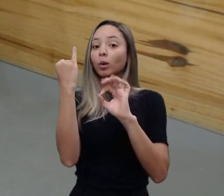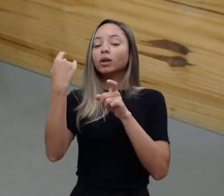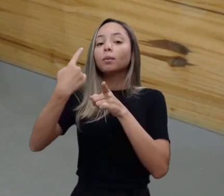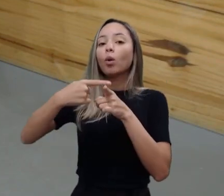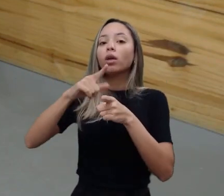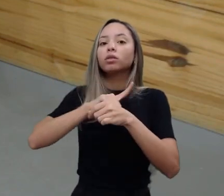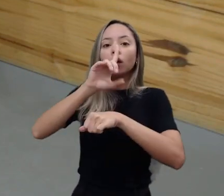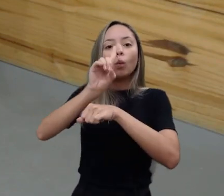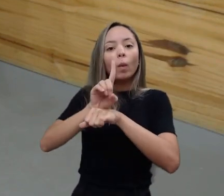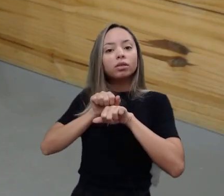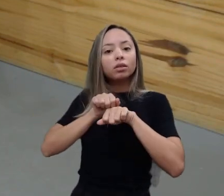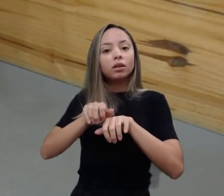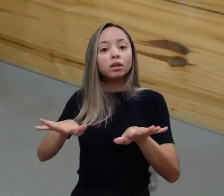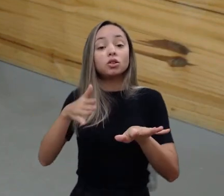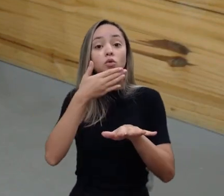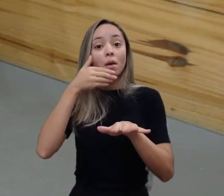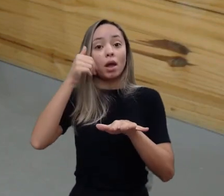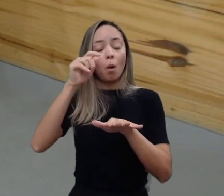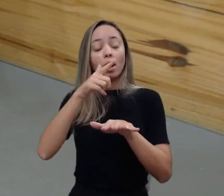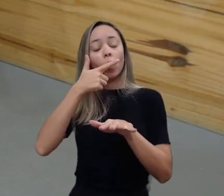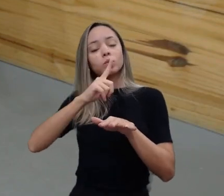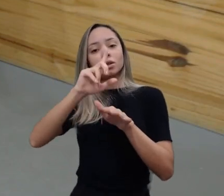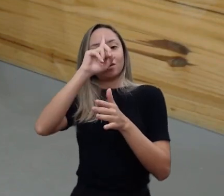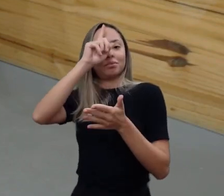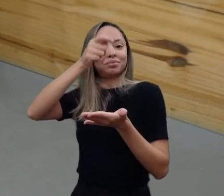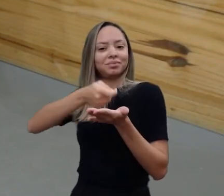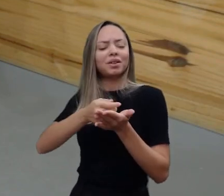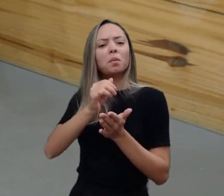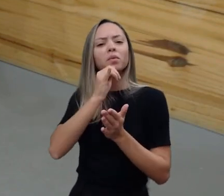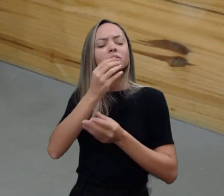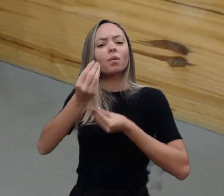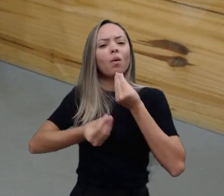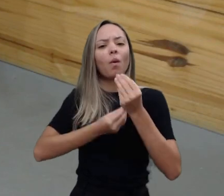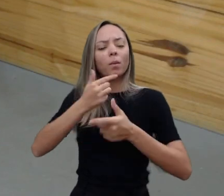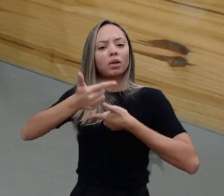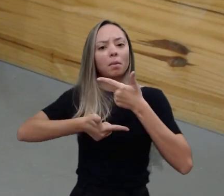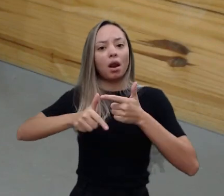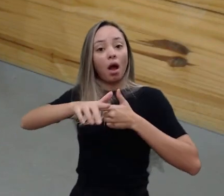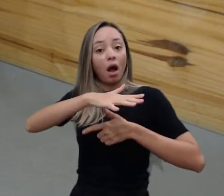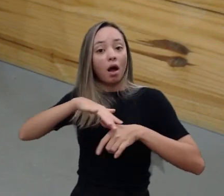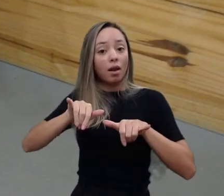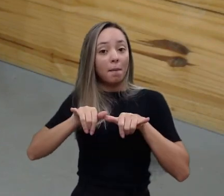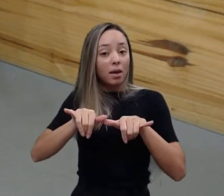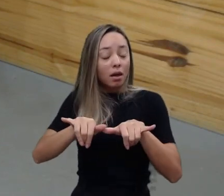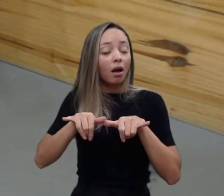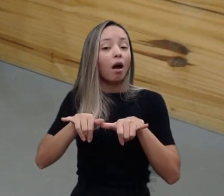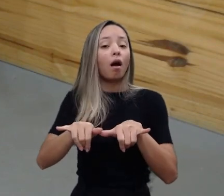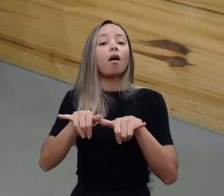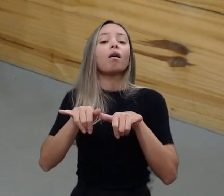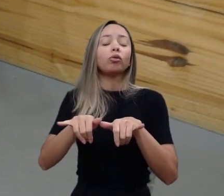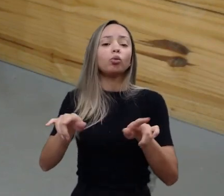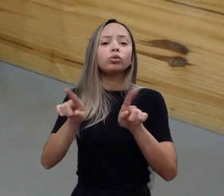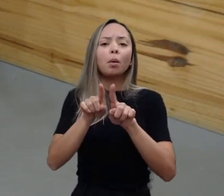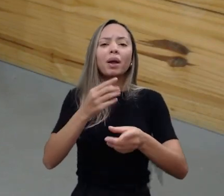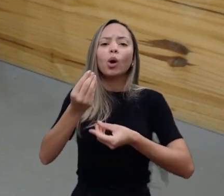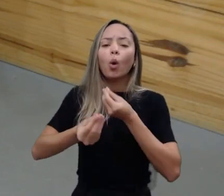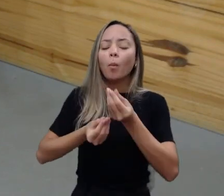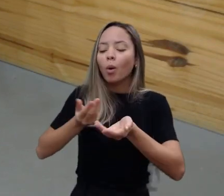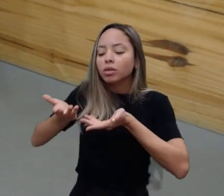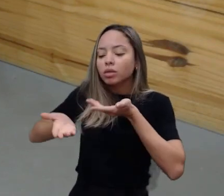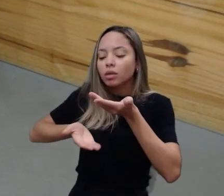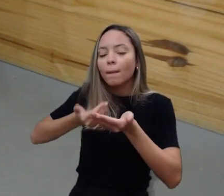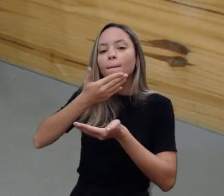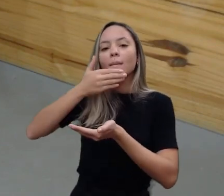uma diretriz melhor para a tomada de decisões, de como agir perante o mercado, como agir com os seus clientes, como poder atender melhor